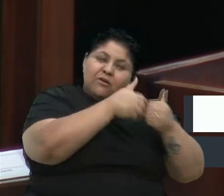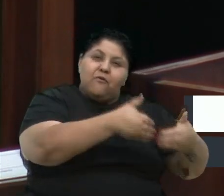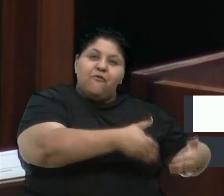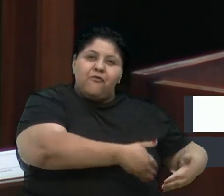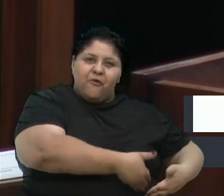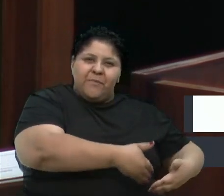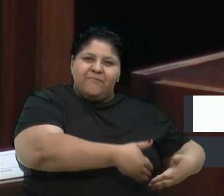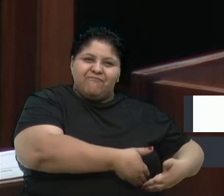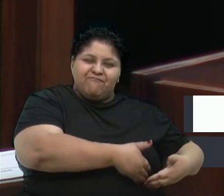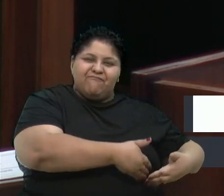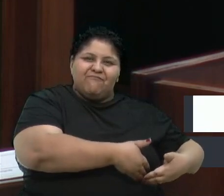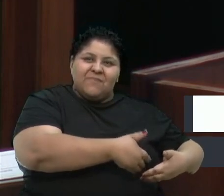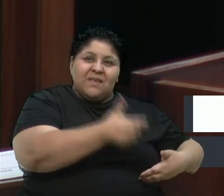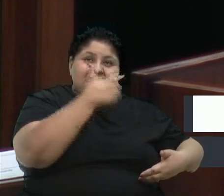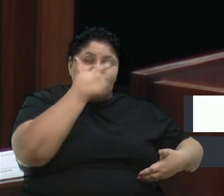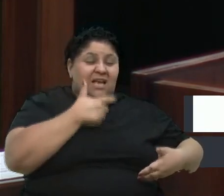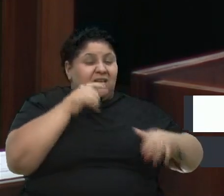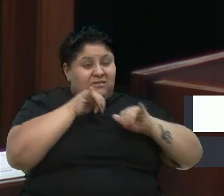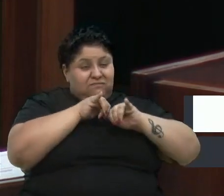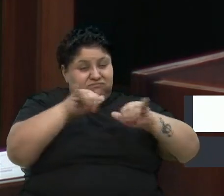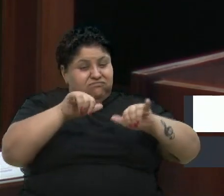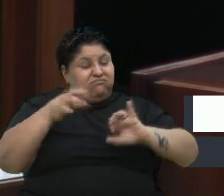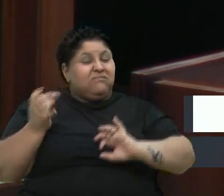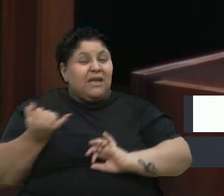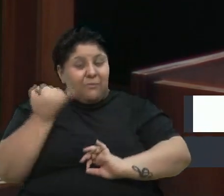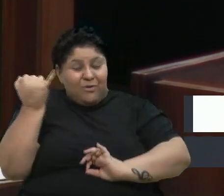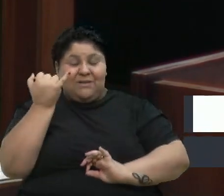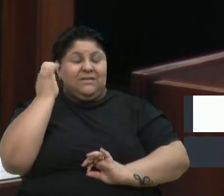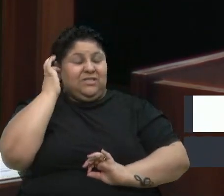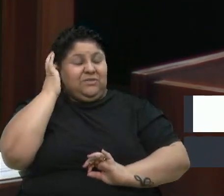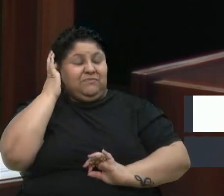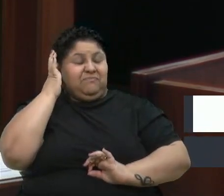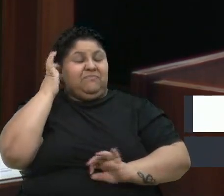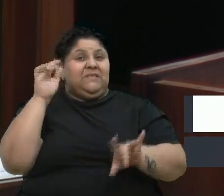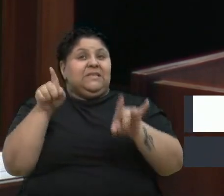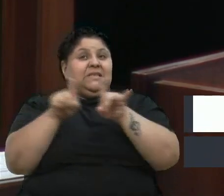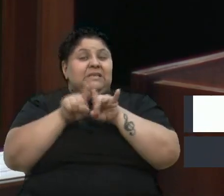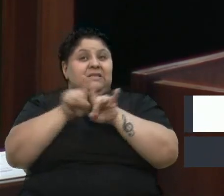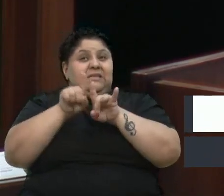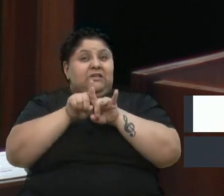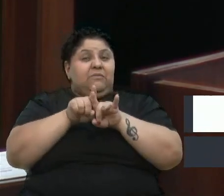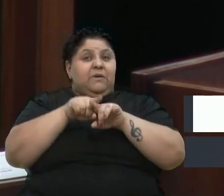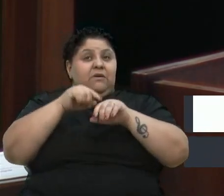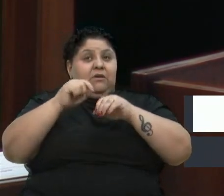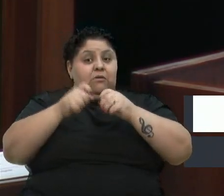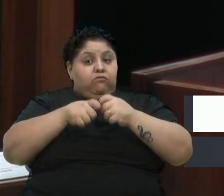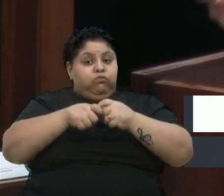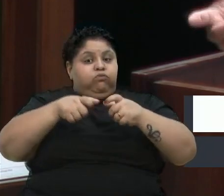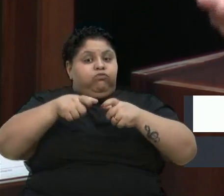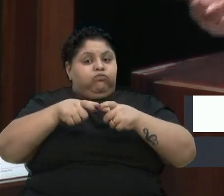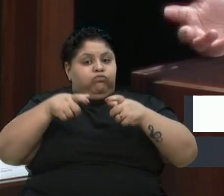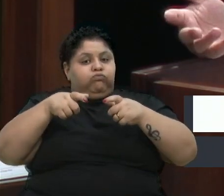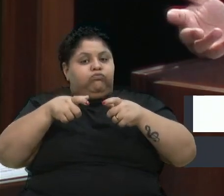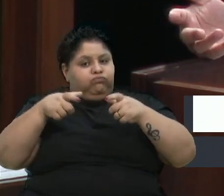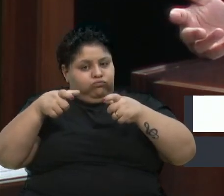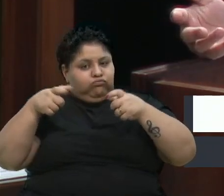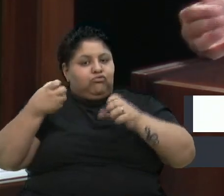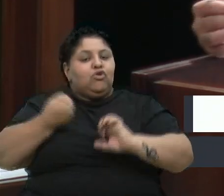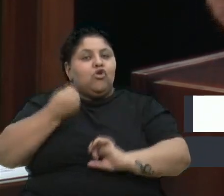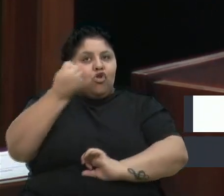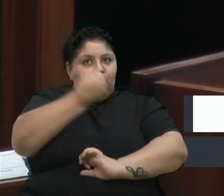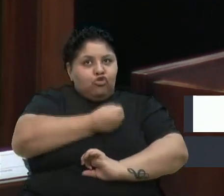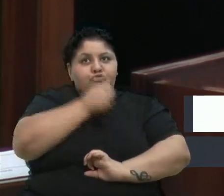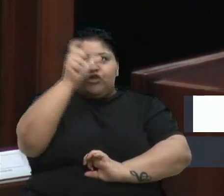esse dado é emblemático. E além de ter aumentado muito significativamente o número de